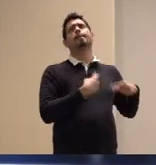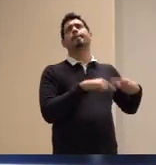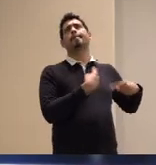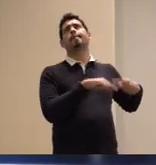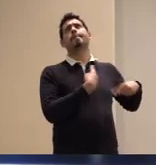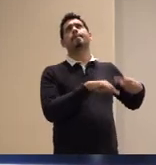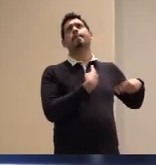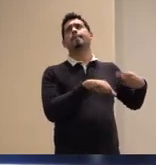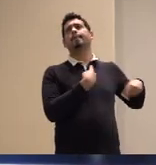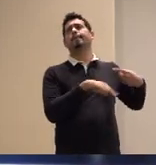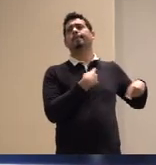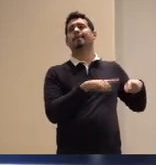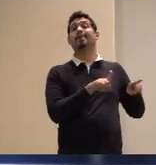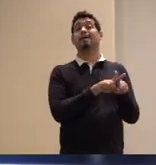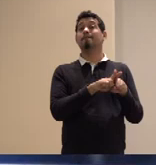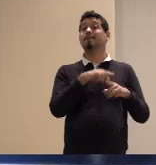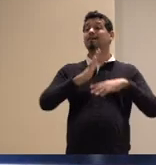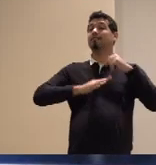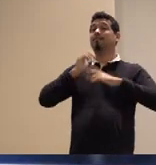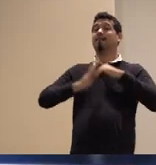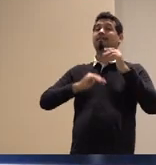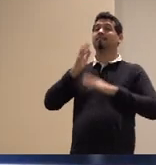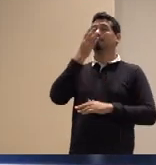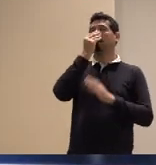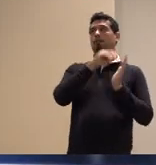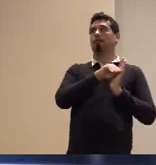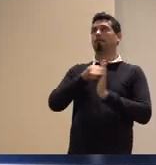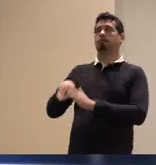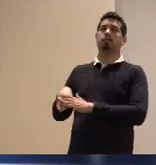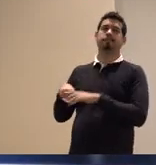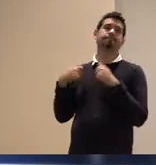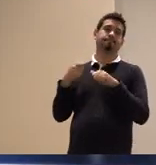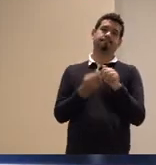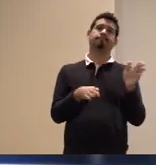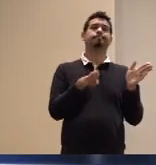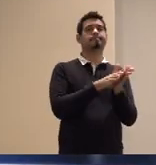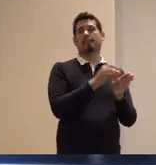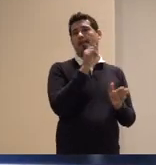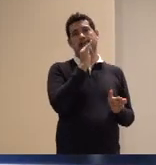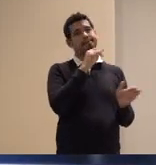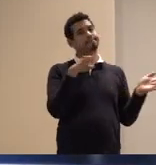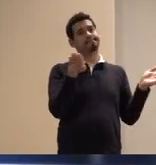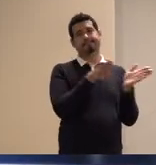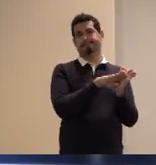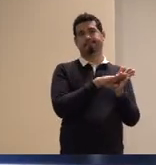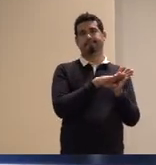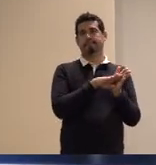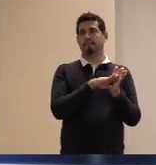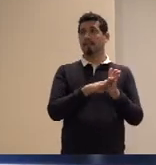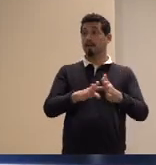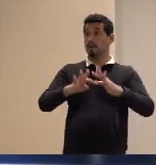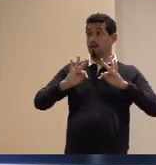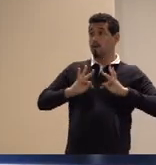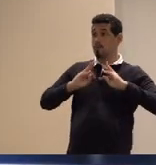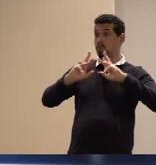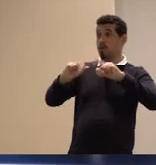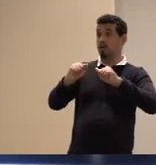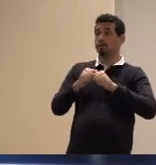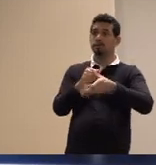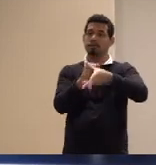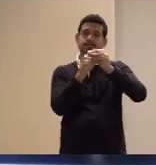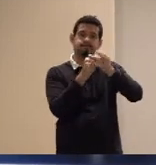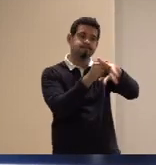na efetividade, lá na prática, no dia a dia, quem precisa ser alcançado não é alcançado. Então, que os nossos